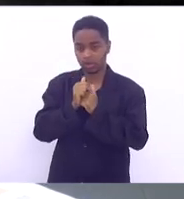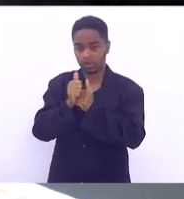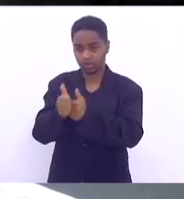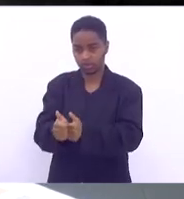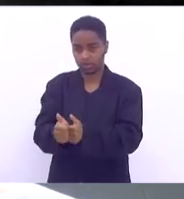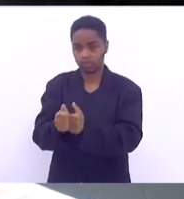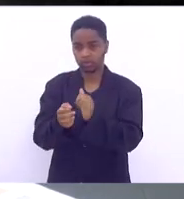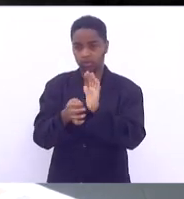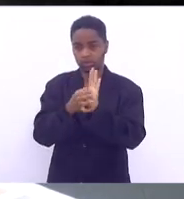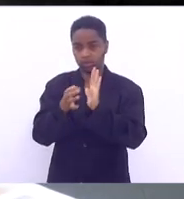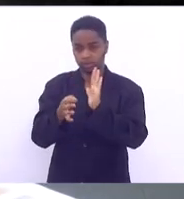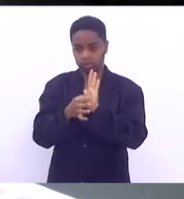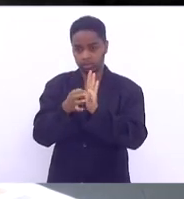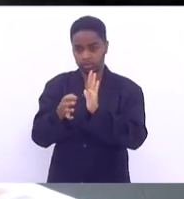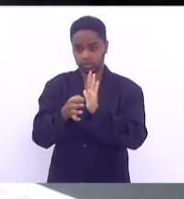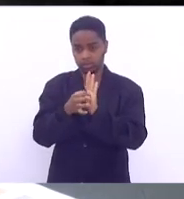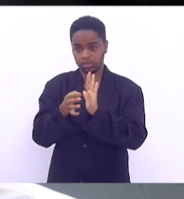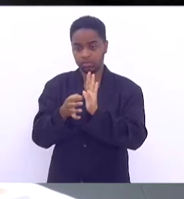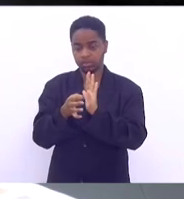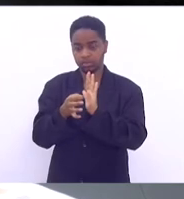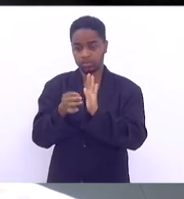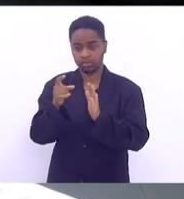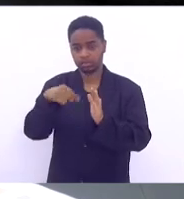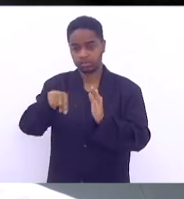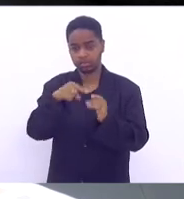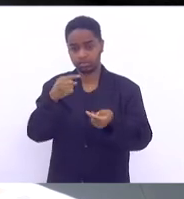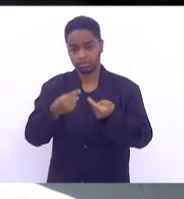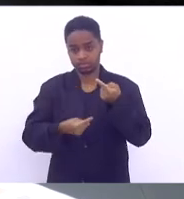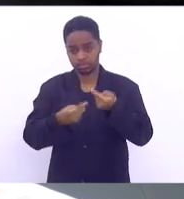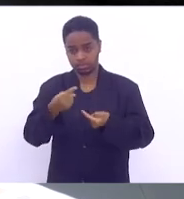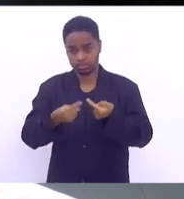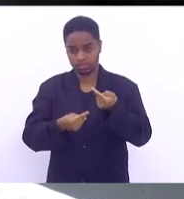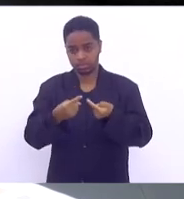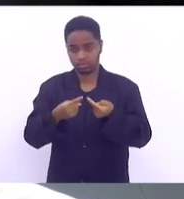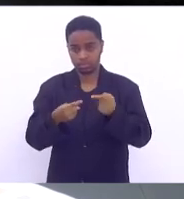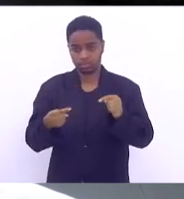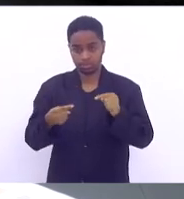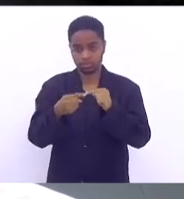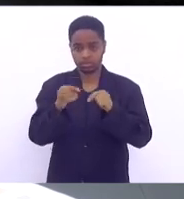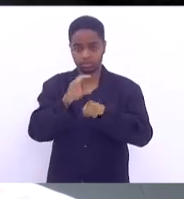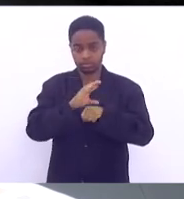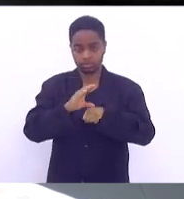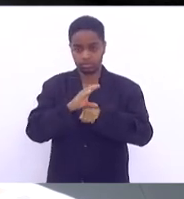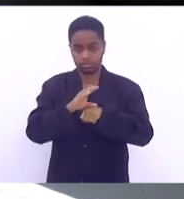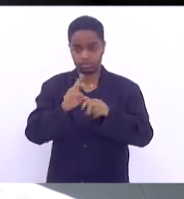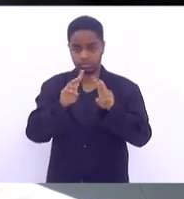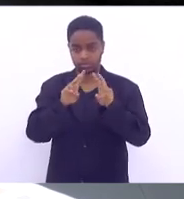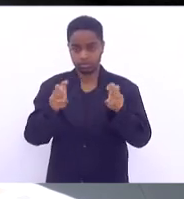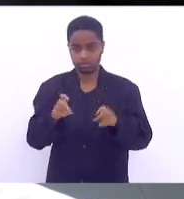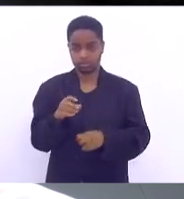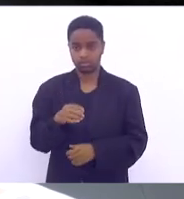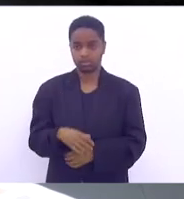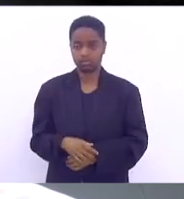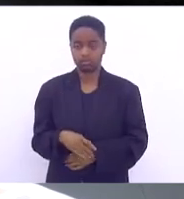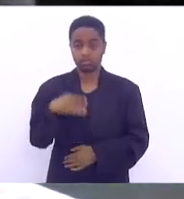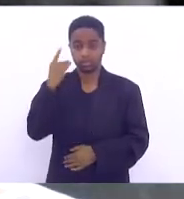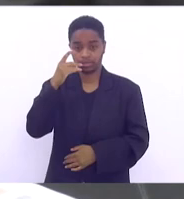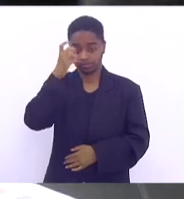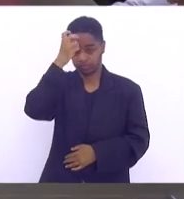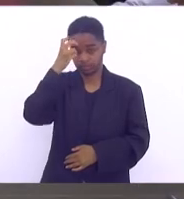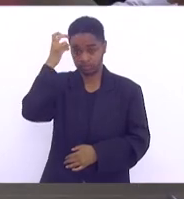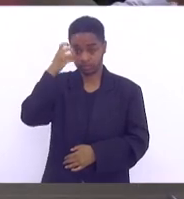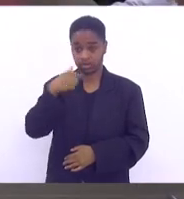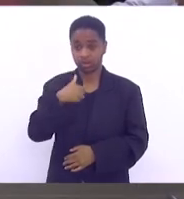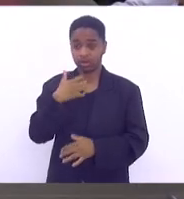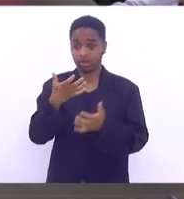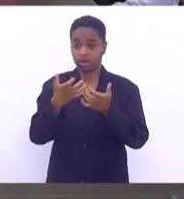o parecer que está sendo discutido. Perfeito. Pela constitucionalidade da matéria. Perfeito. Deputada Verônica. Não, muito rapidamente, eu